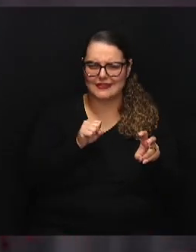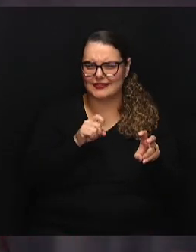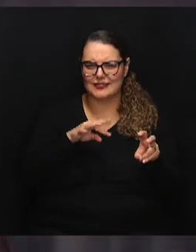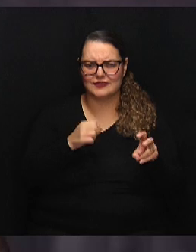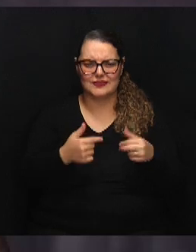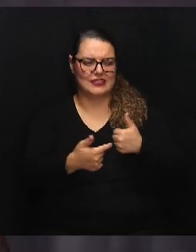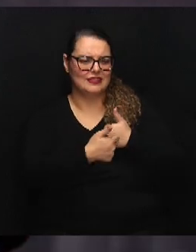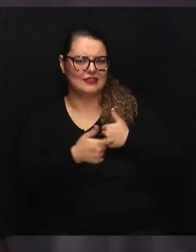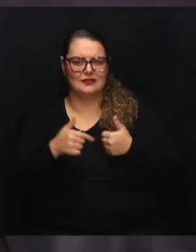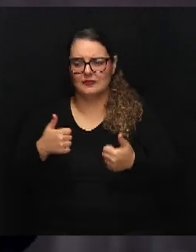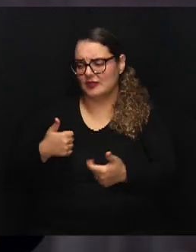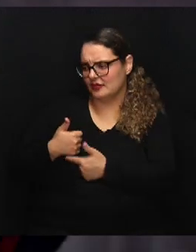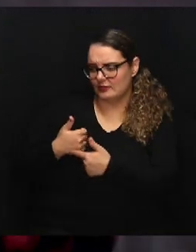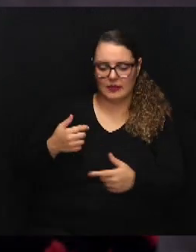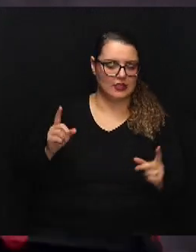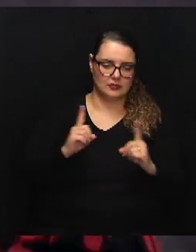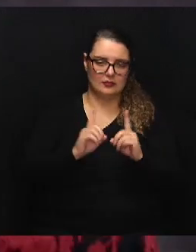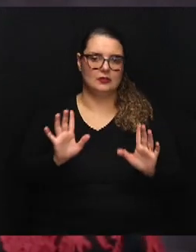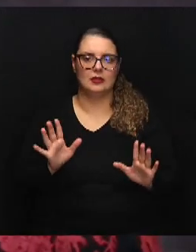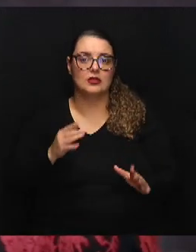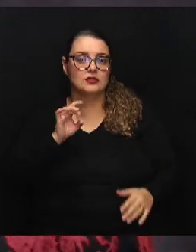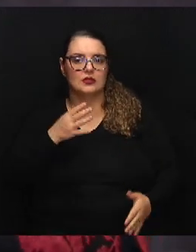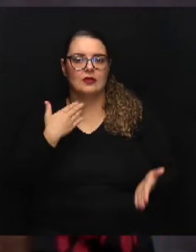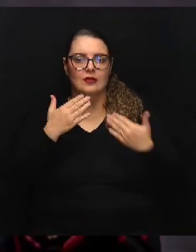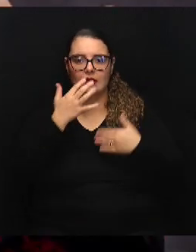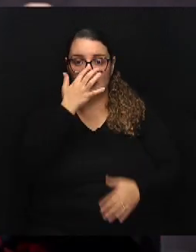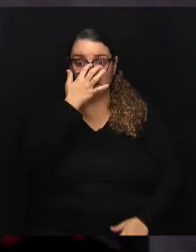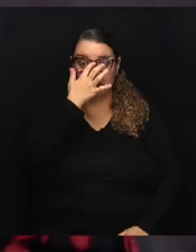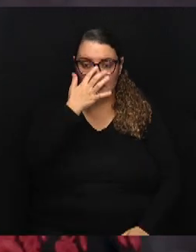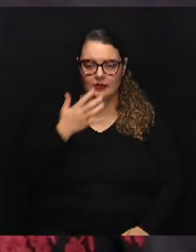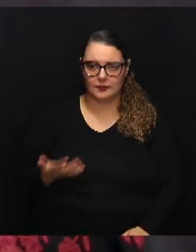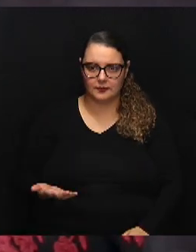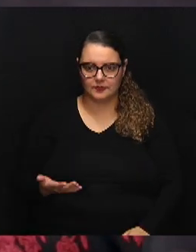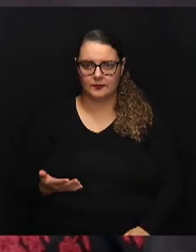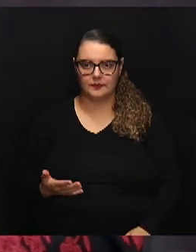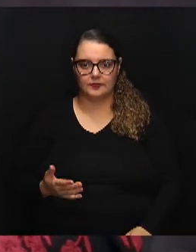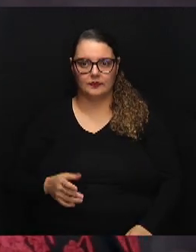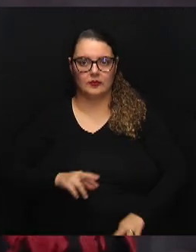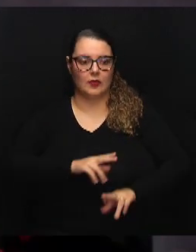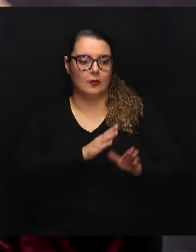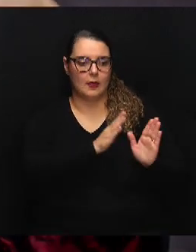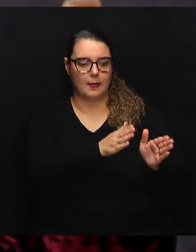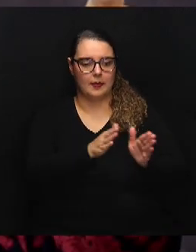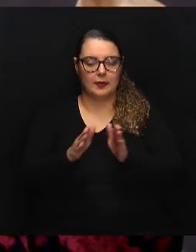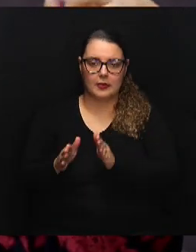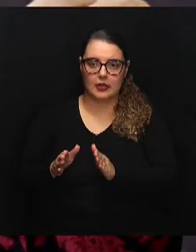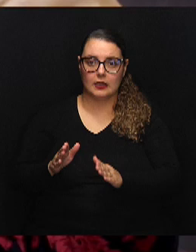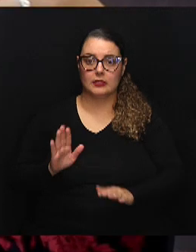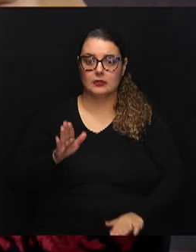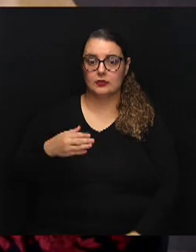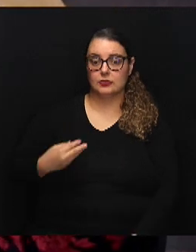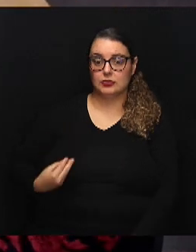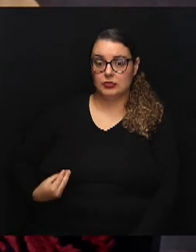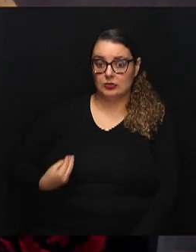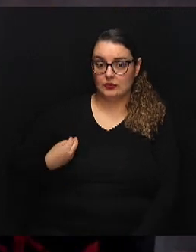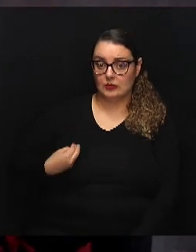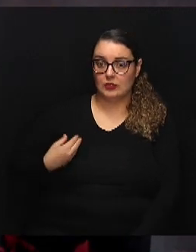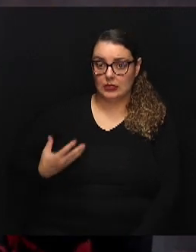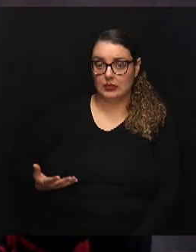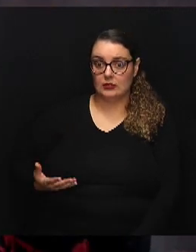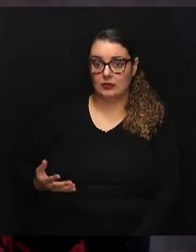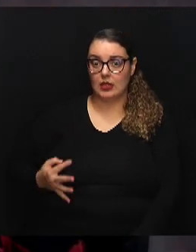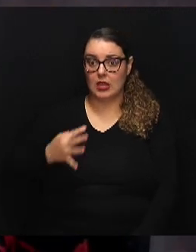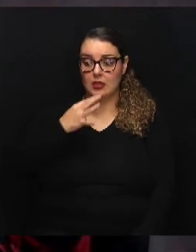mas a gente não se vê. É só uma conversa. Muito legal. Então, passou por todas essas modalidades, então você já viveu ali, você começa a conhecer